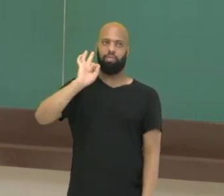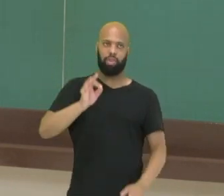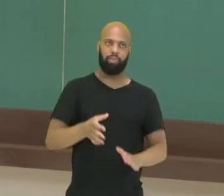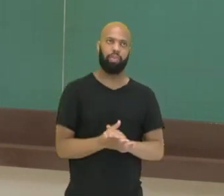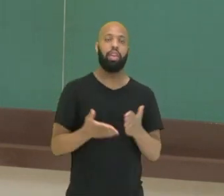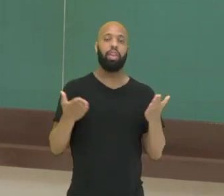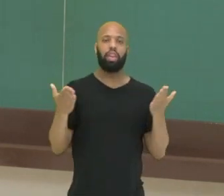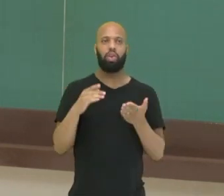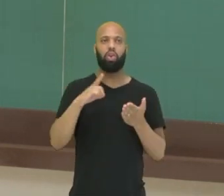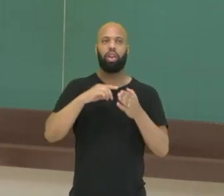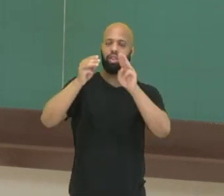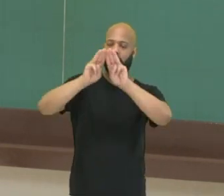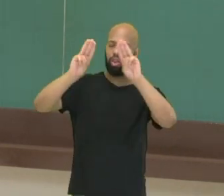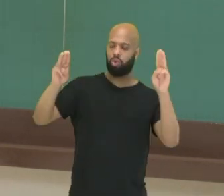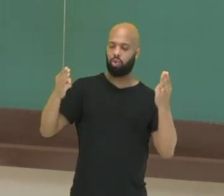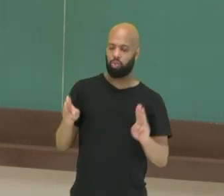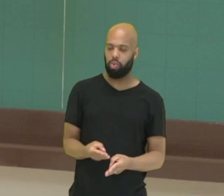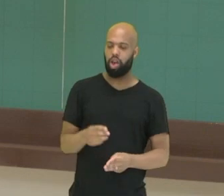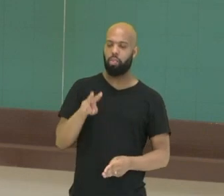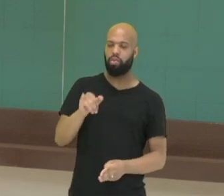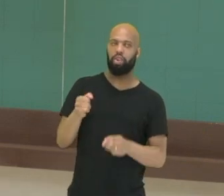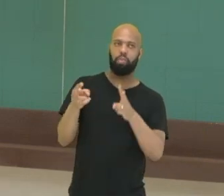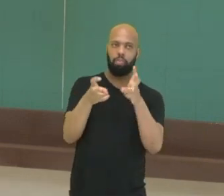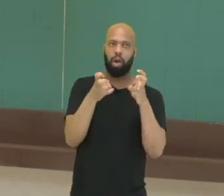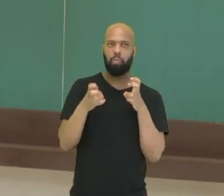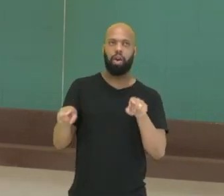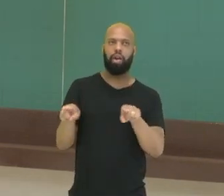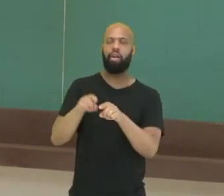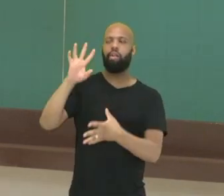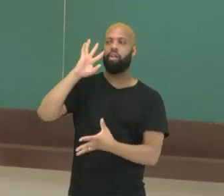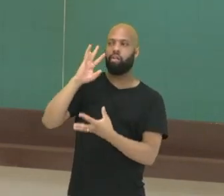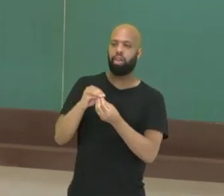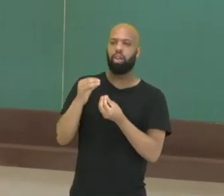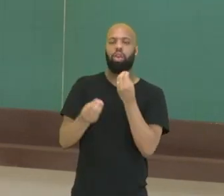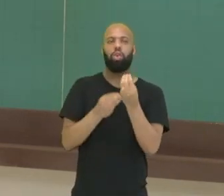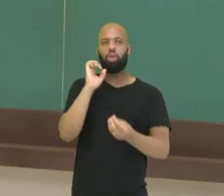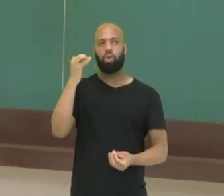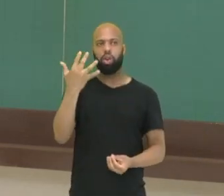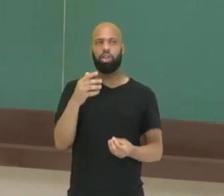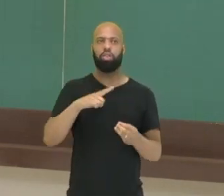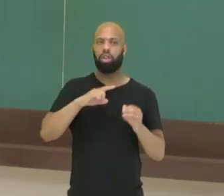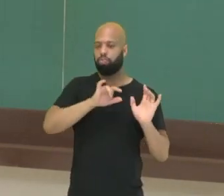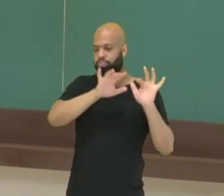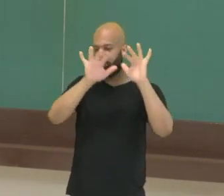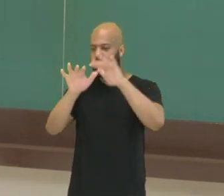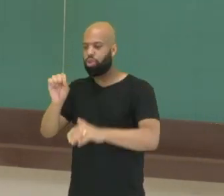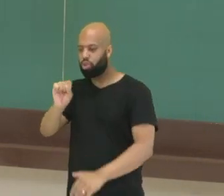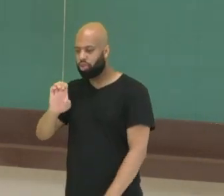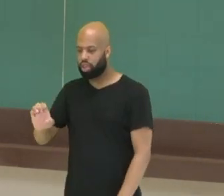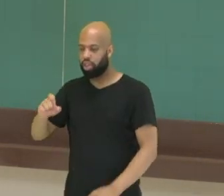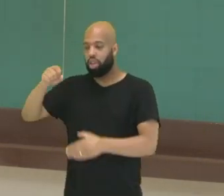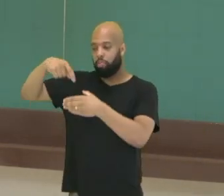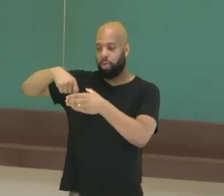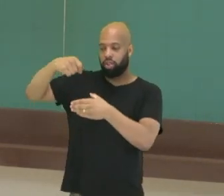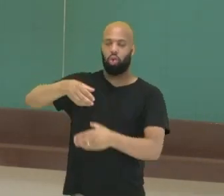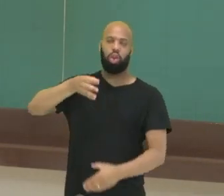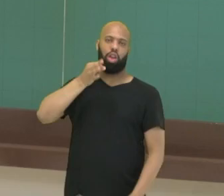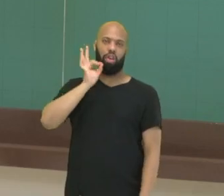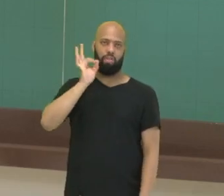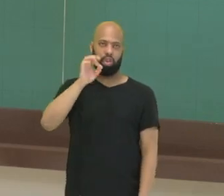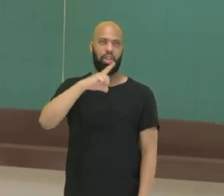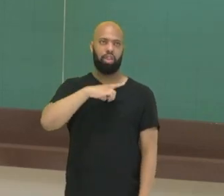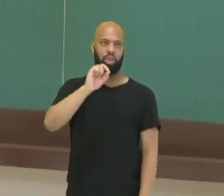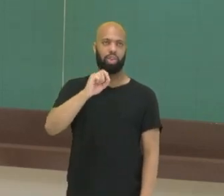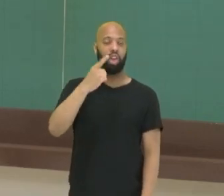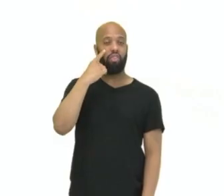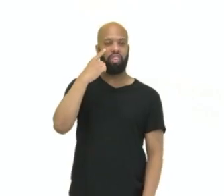aí eu trouxe um mapa para a gente observar e entender como se deu a ocupação do Sudeste a partir do cultivo do café. Então nós vamos ter as